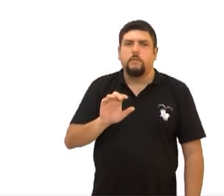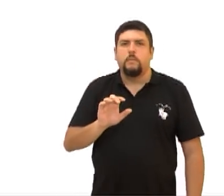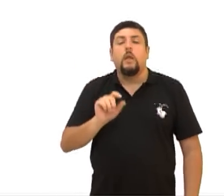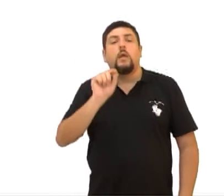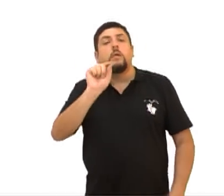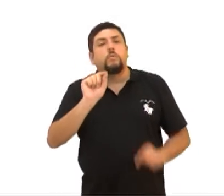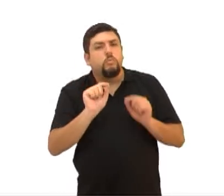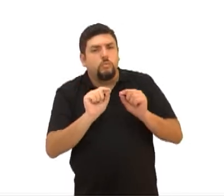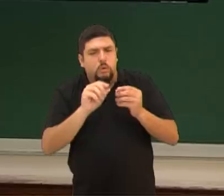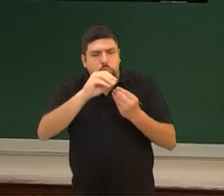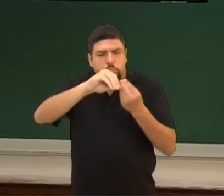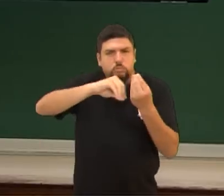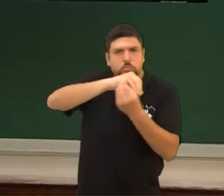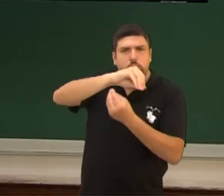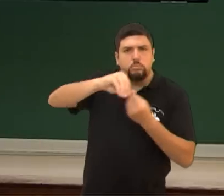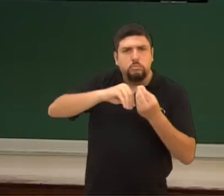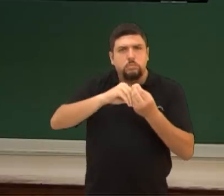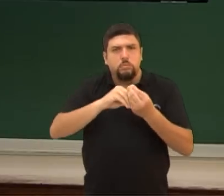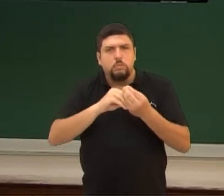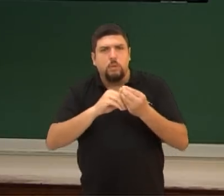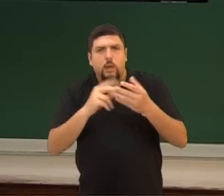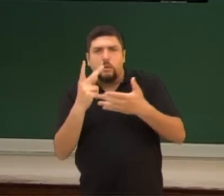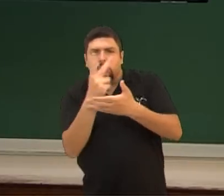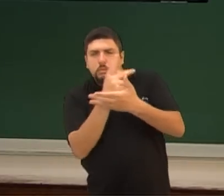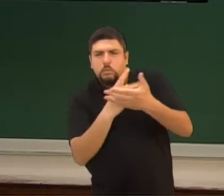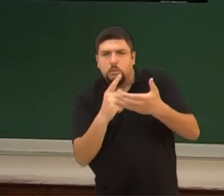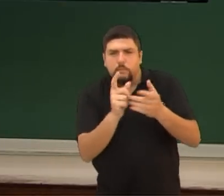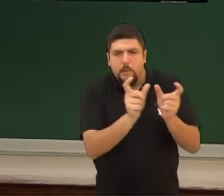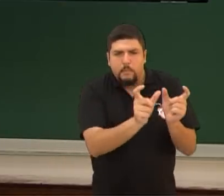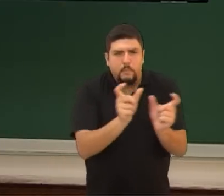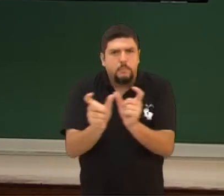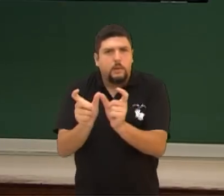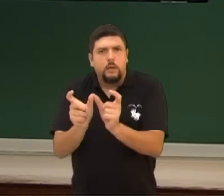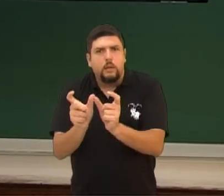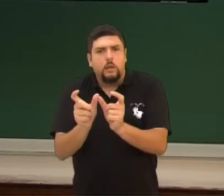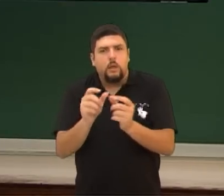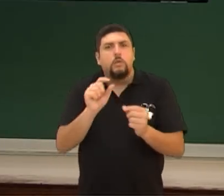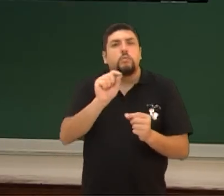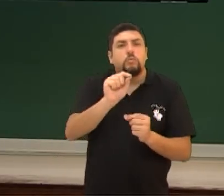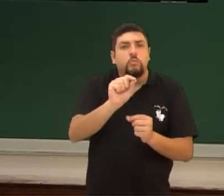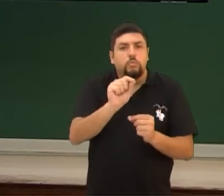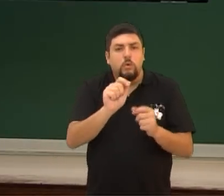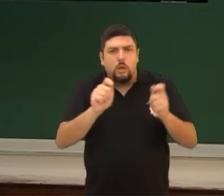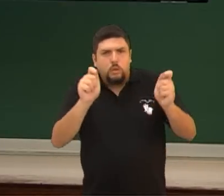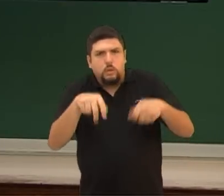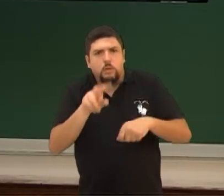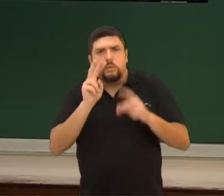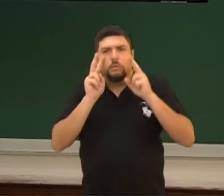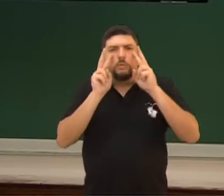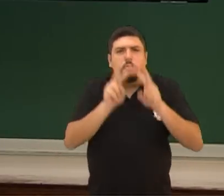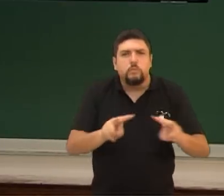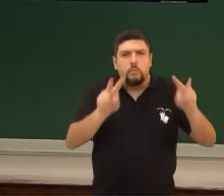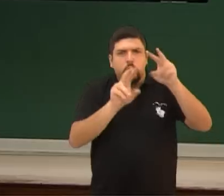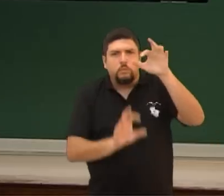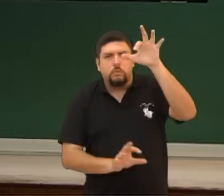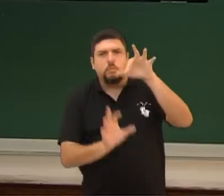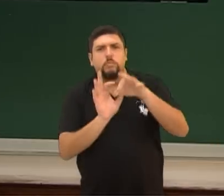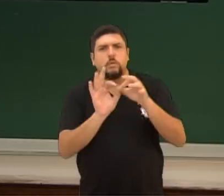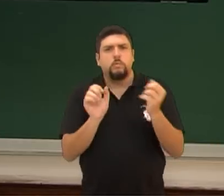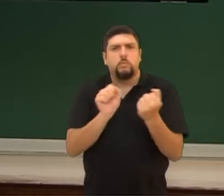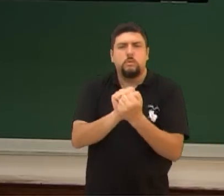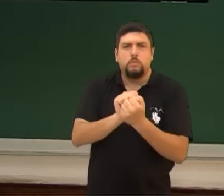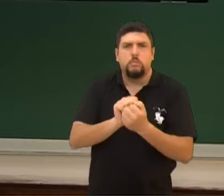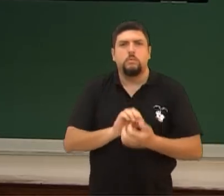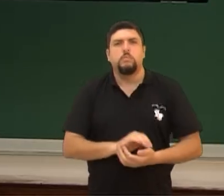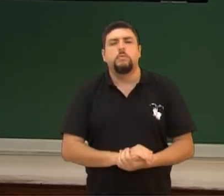dessas informações apresentadas, como eu já citei anteriormente, daquela história infantil que apresenta o texto verbal com a